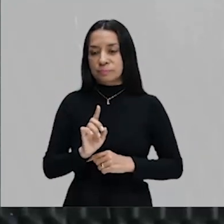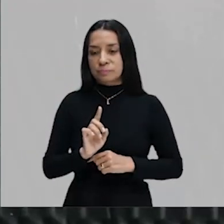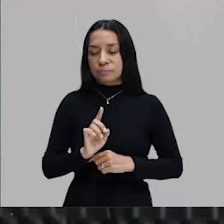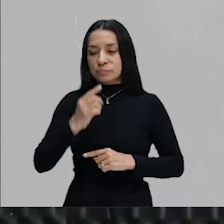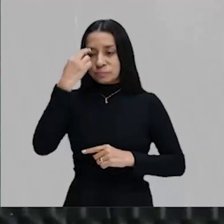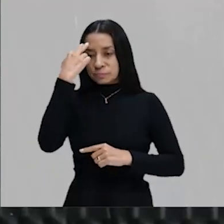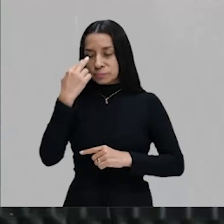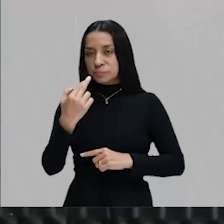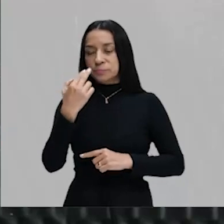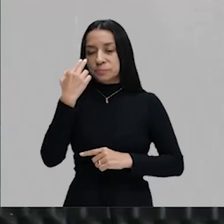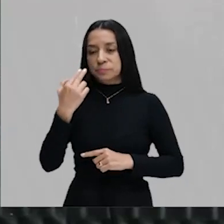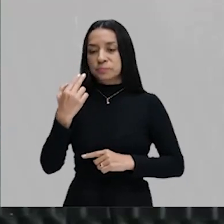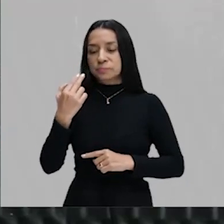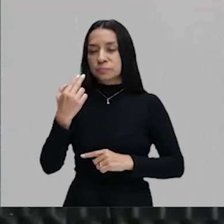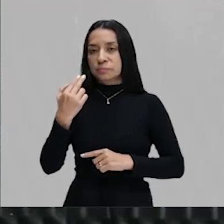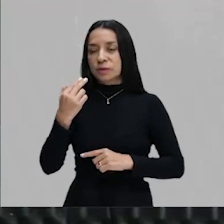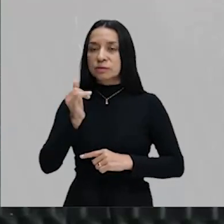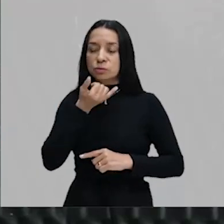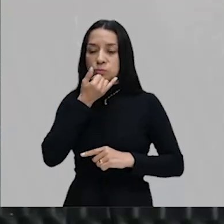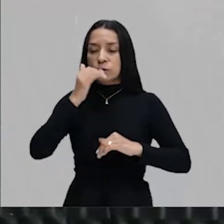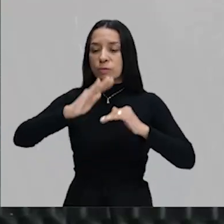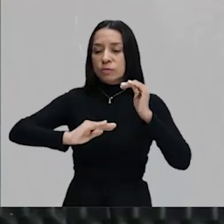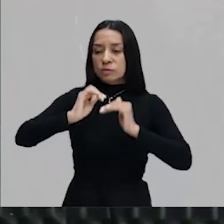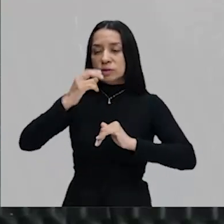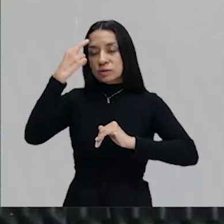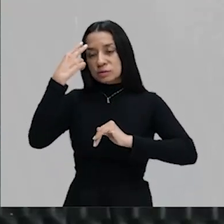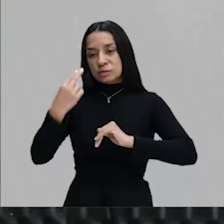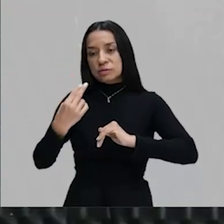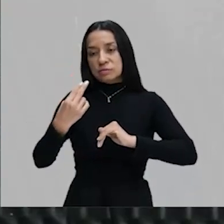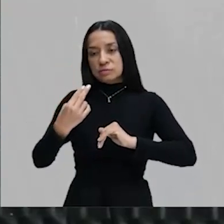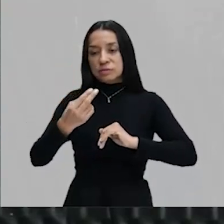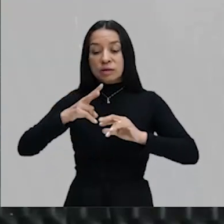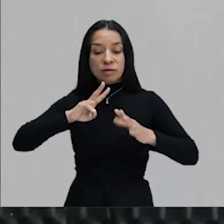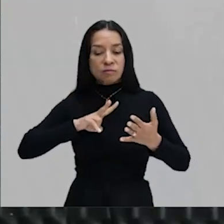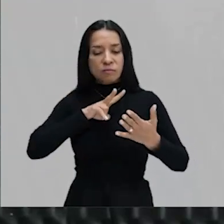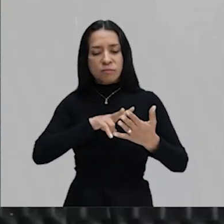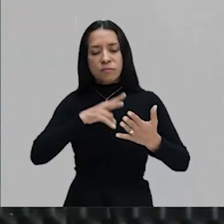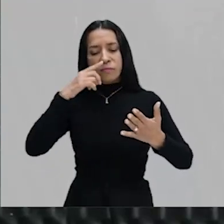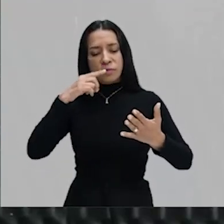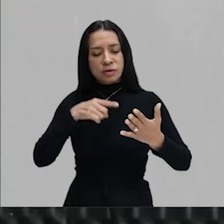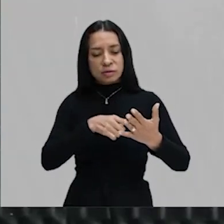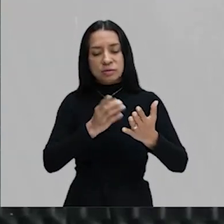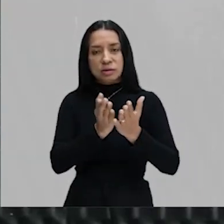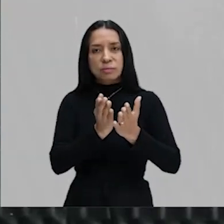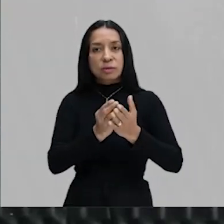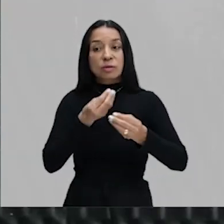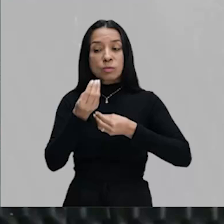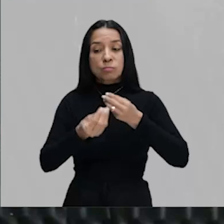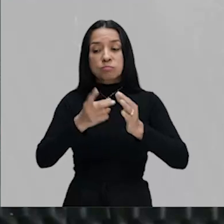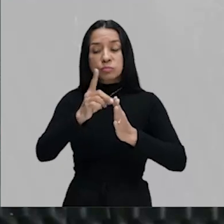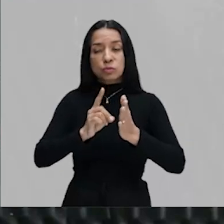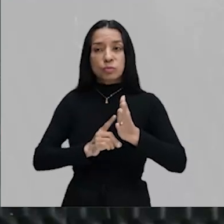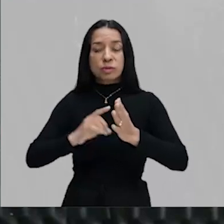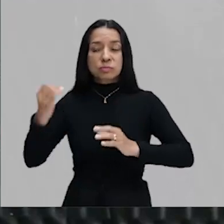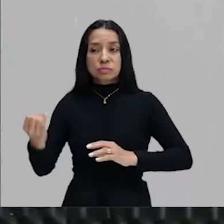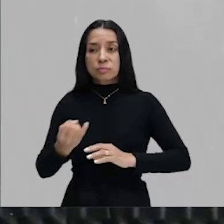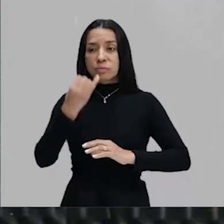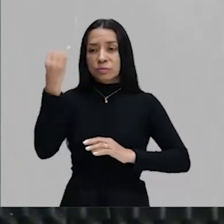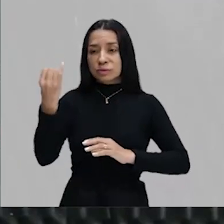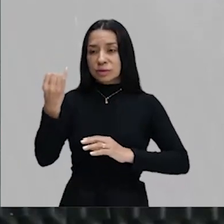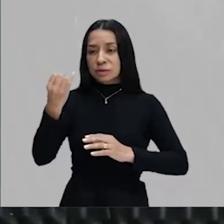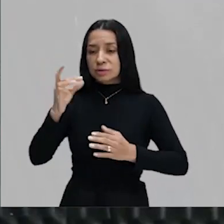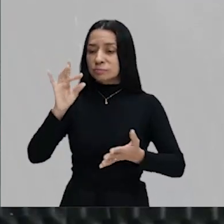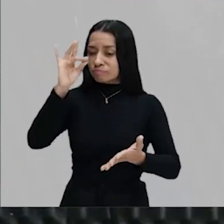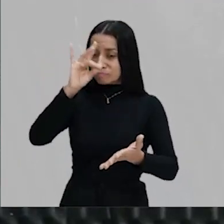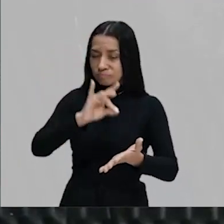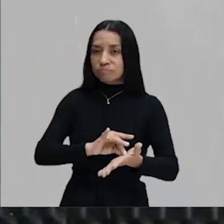Os historiadores consideram a Bíblia como um documento extremamente importante na história dos hebreus.